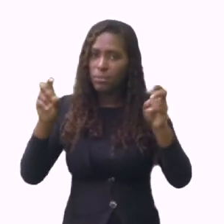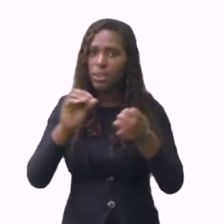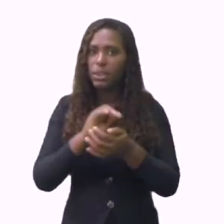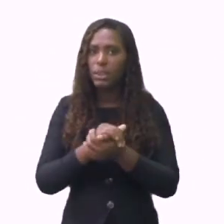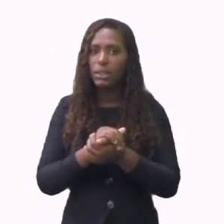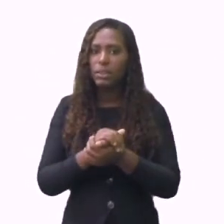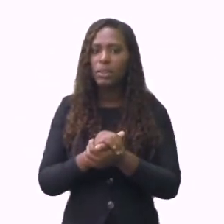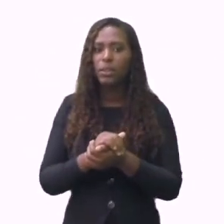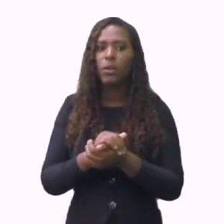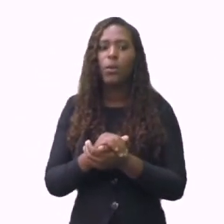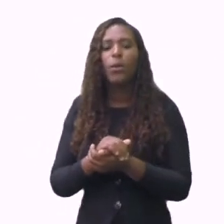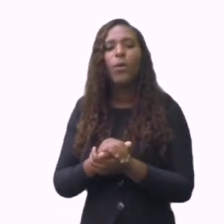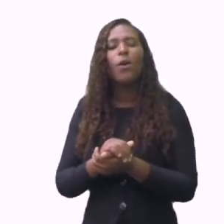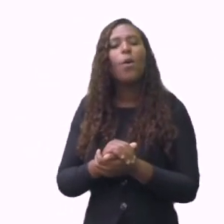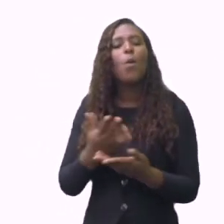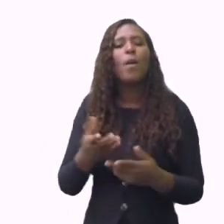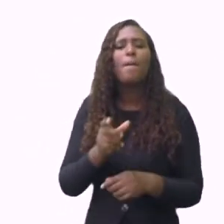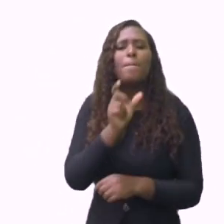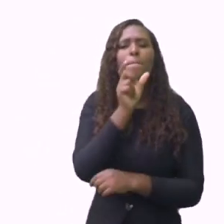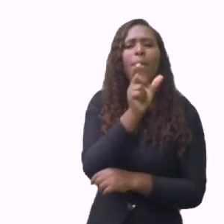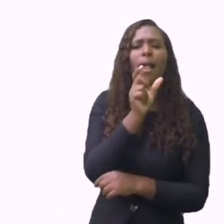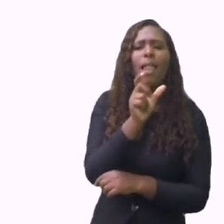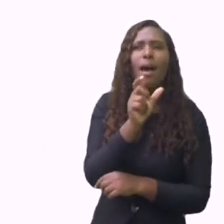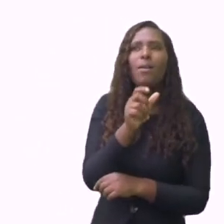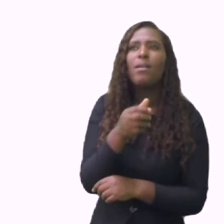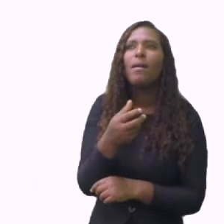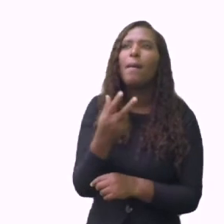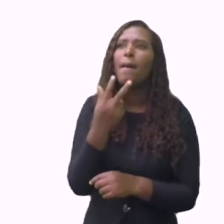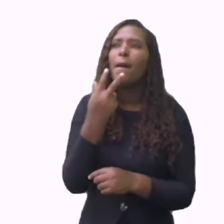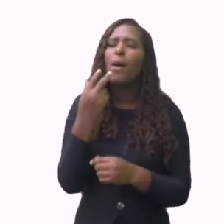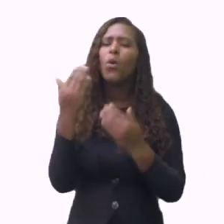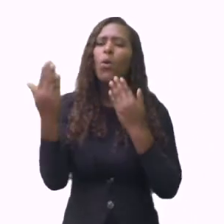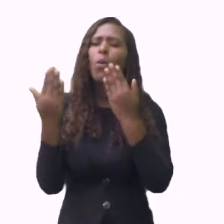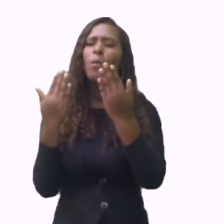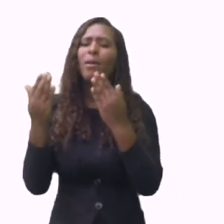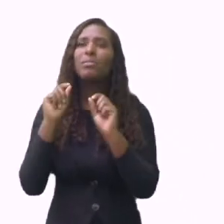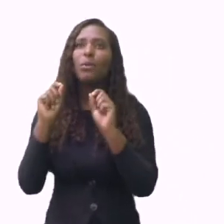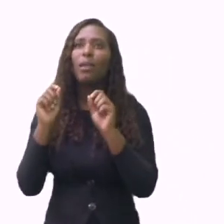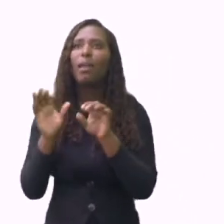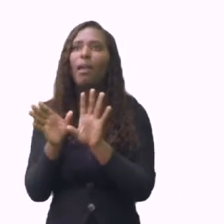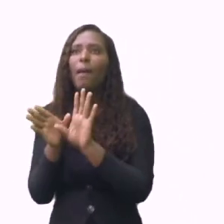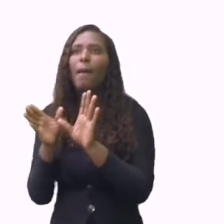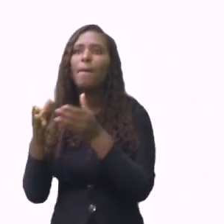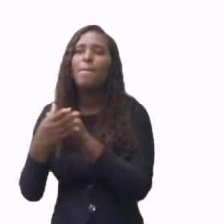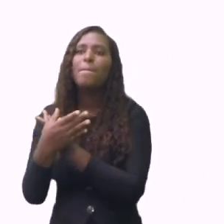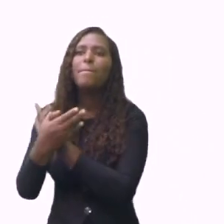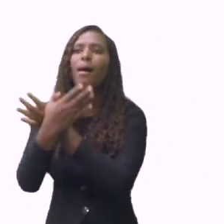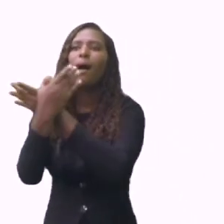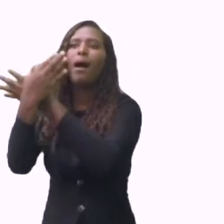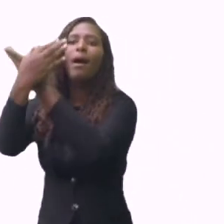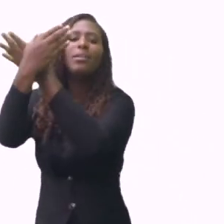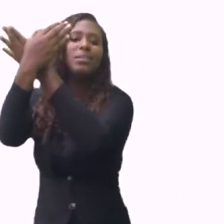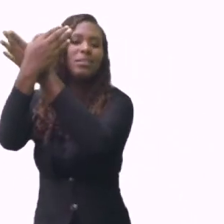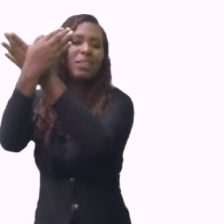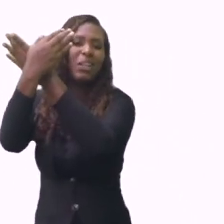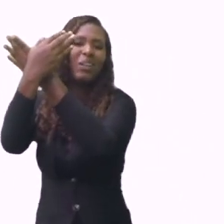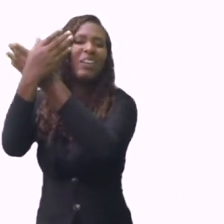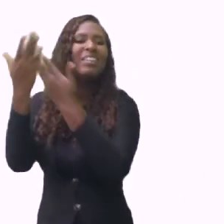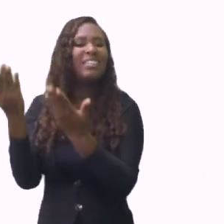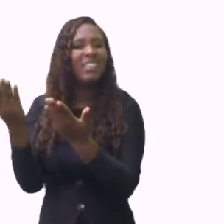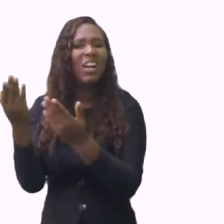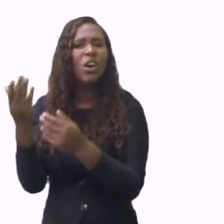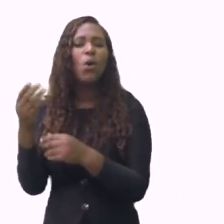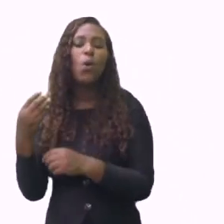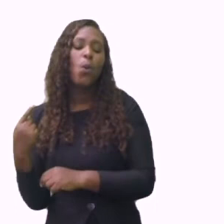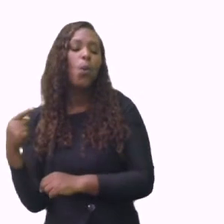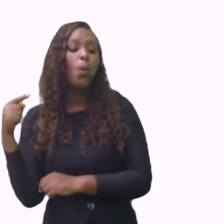pássaros, dizia o importante poeta. Eu estou colocando entre aspas porque é uma fala dele, eu estou ressaltando isso, é uma fala desse